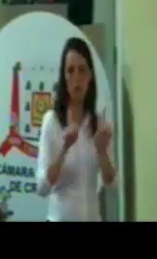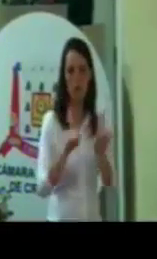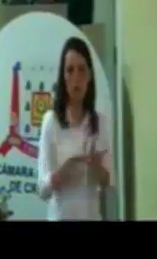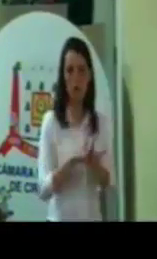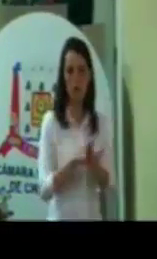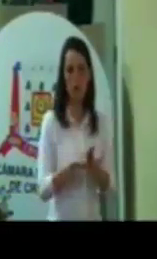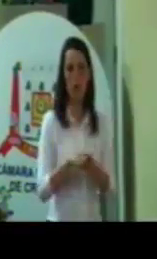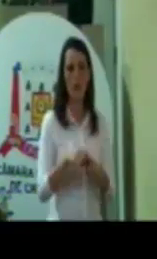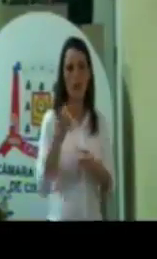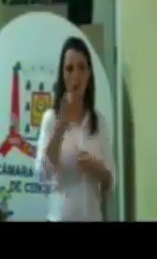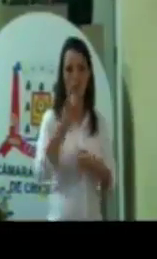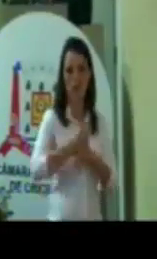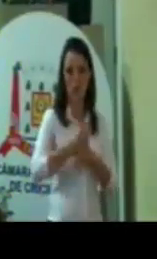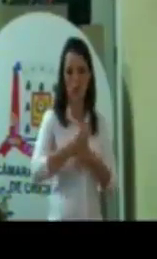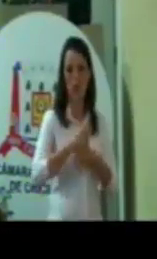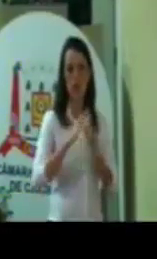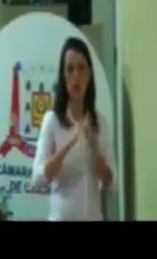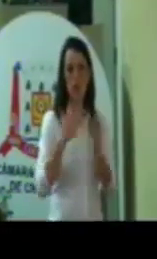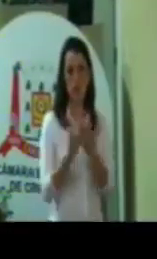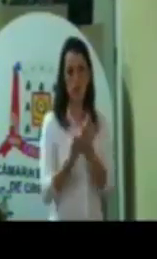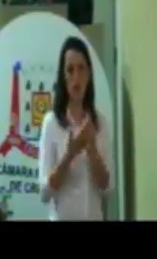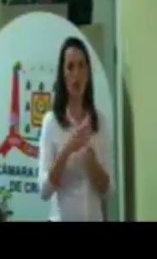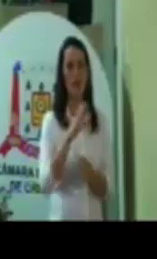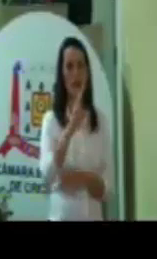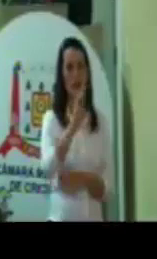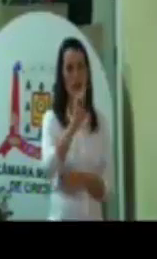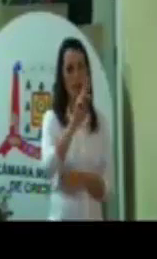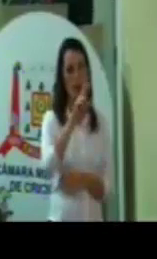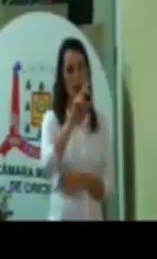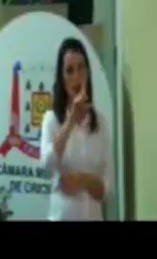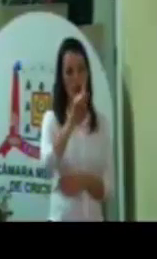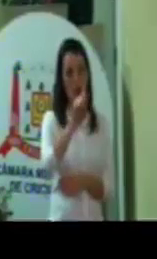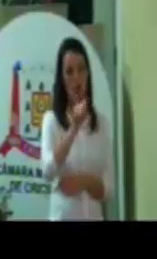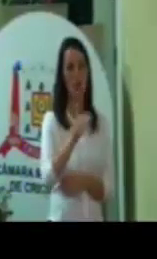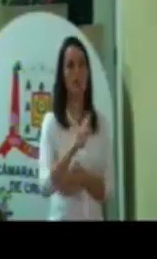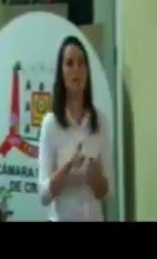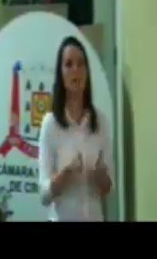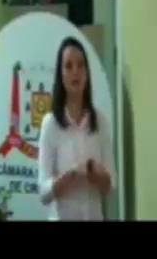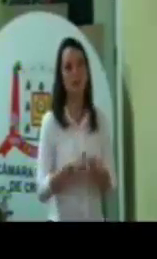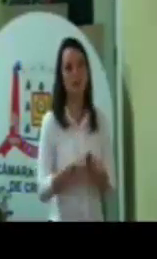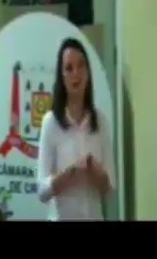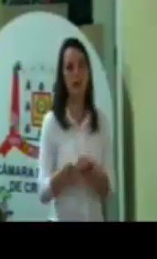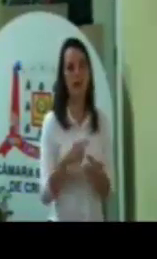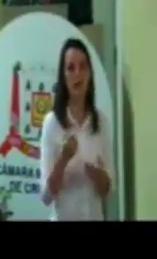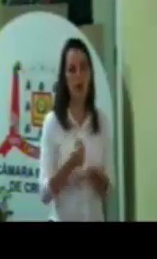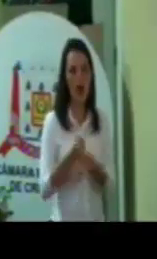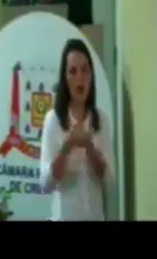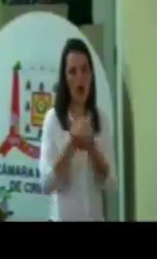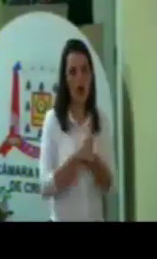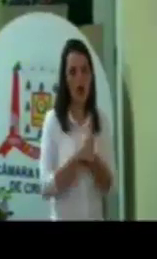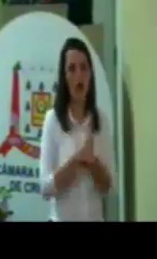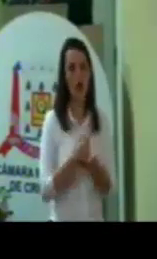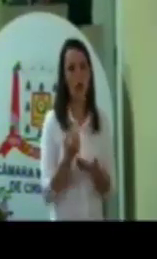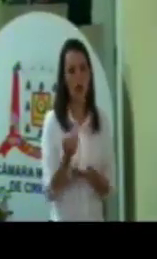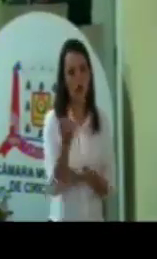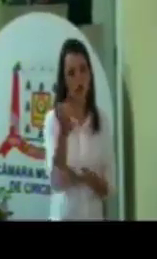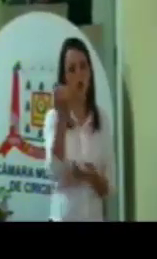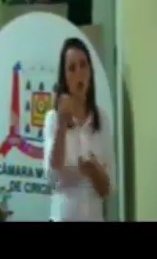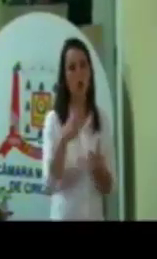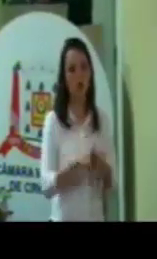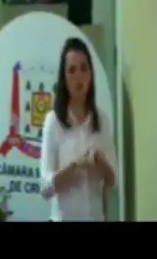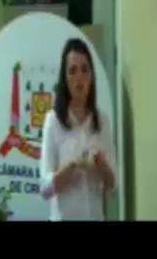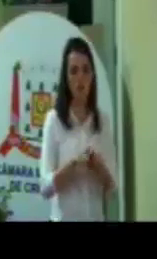especial à diretora da Escola do Legislativo, Carla Pedroso, cujo apoio certamente